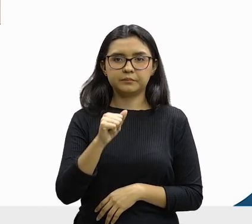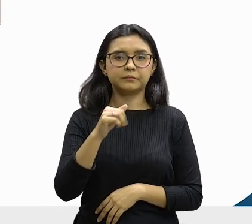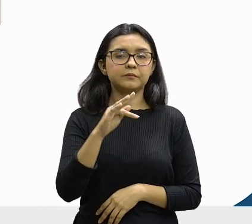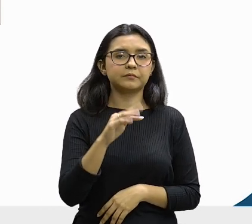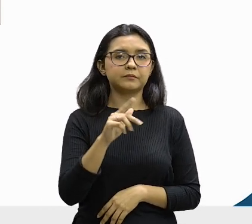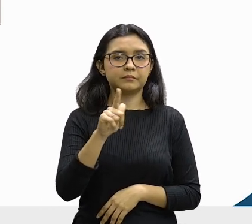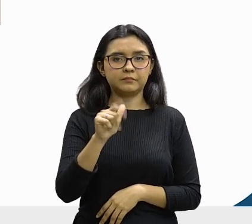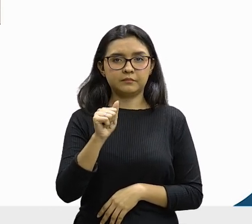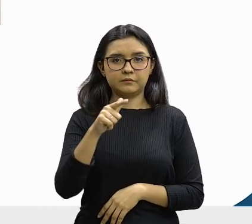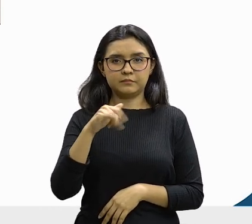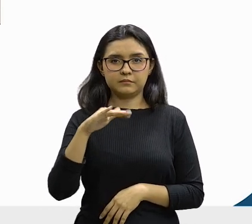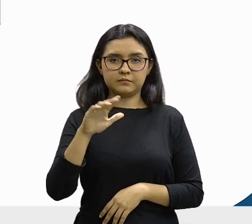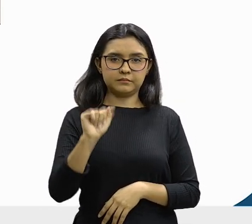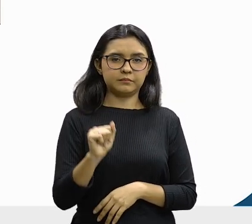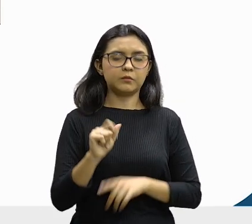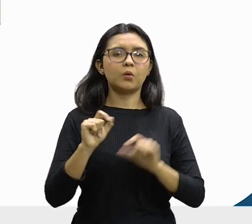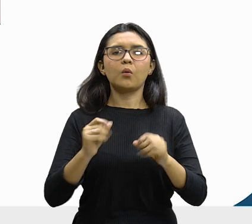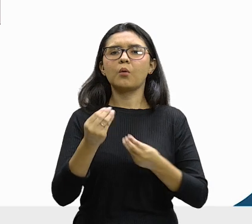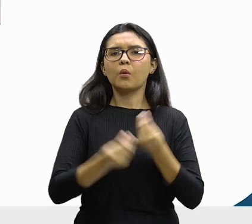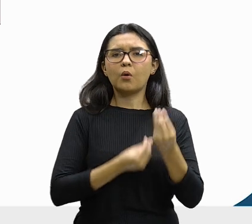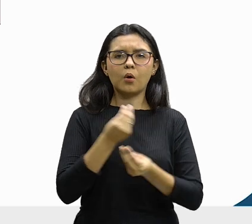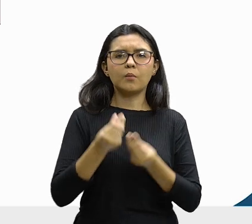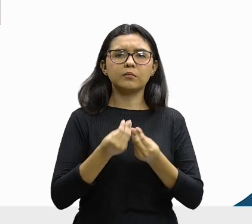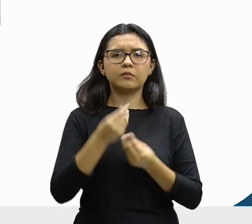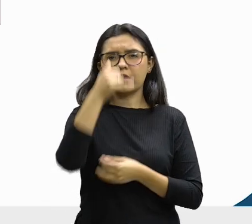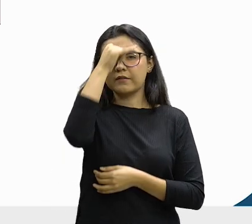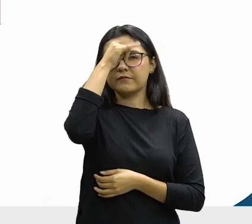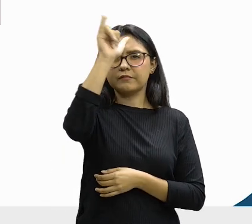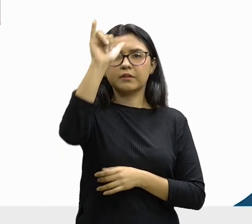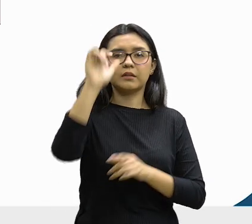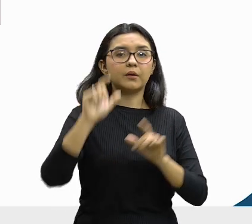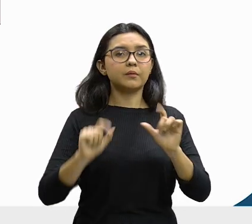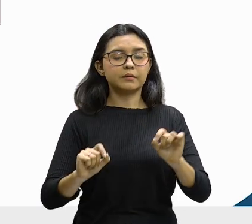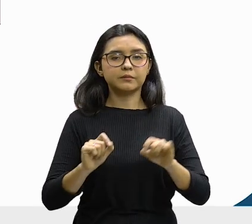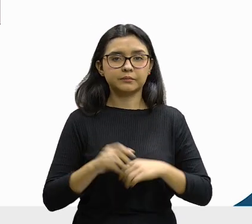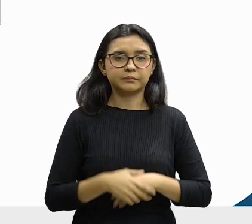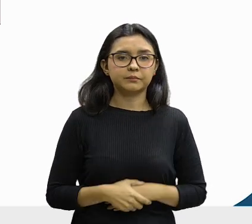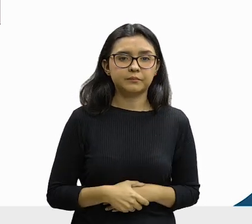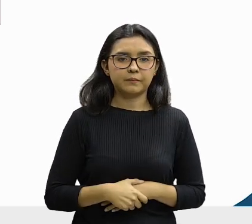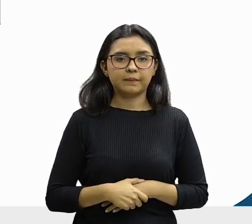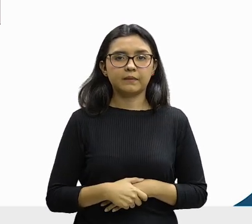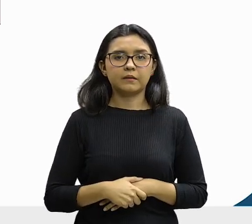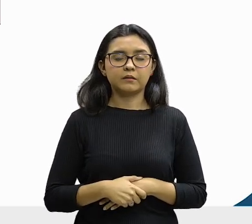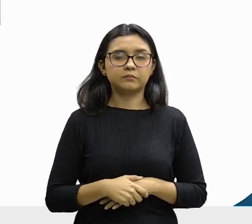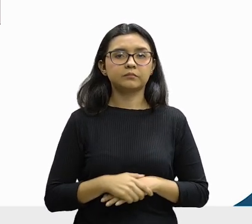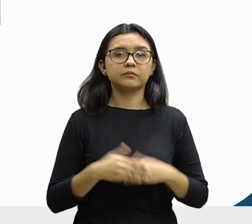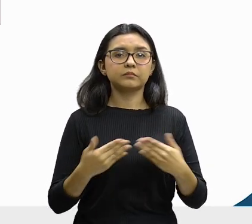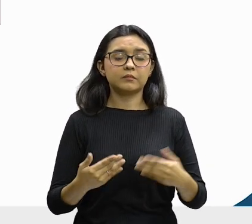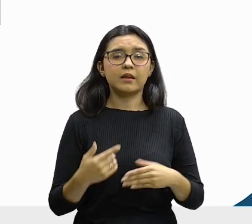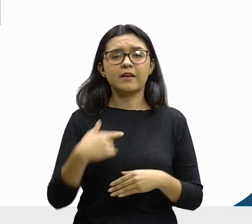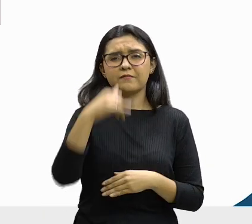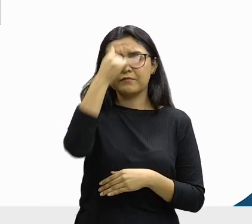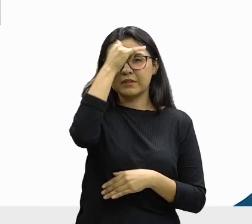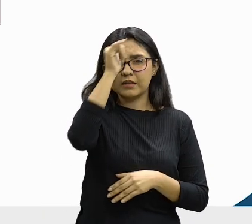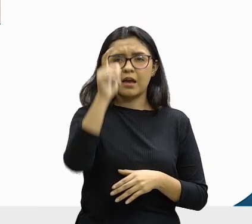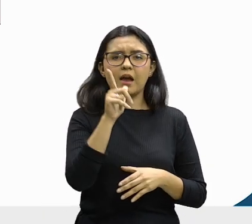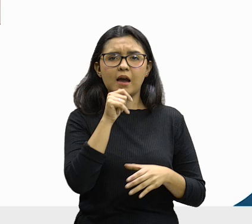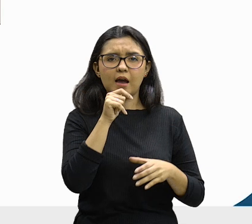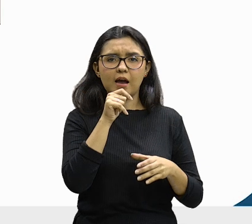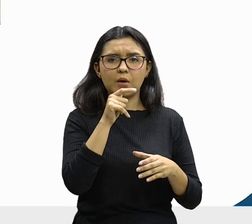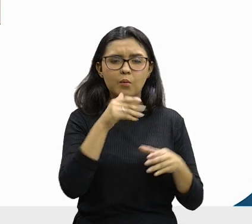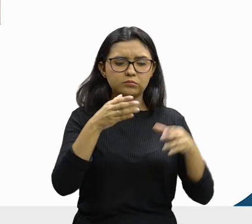o combate ao vetor sempre vai ser a melhor profilaxia, tá? Não deixar água parada,